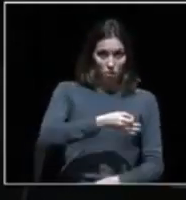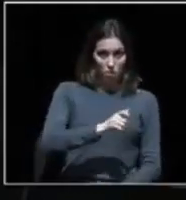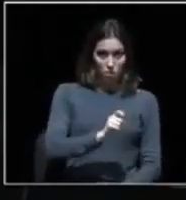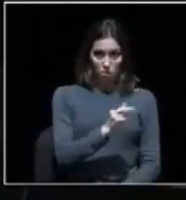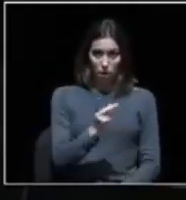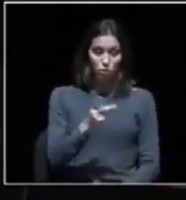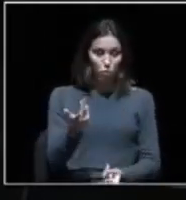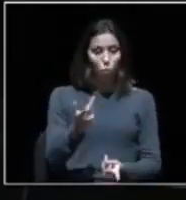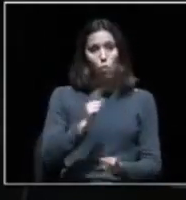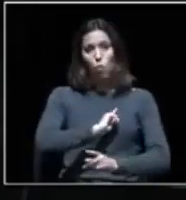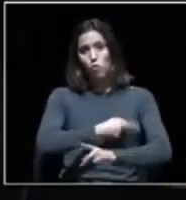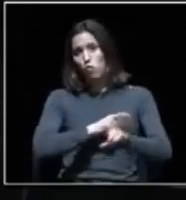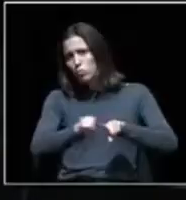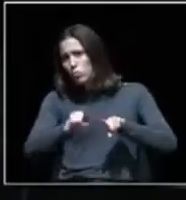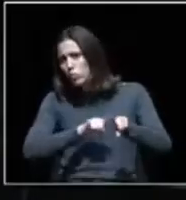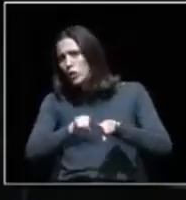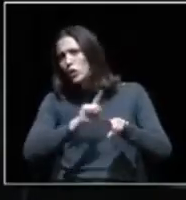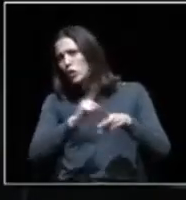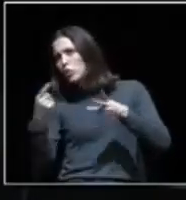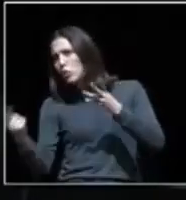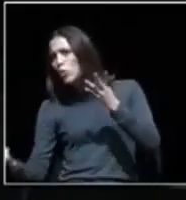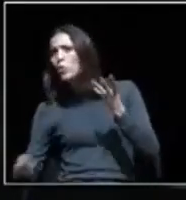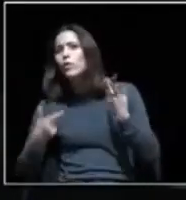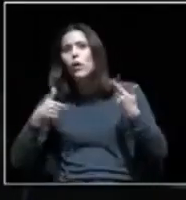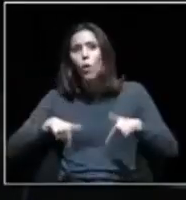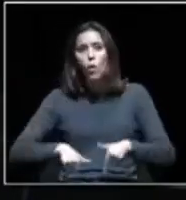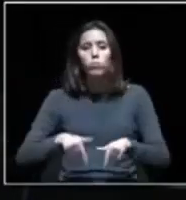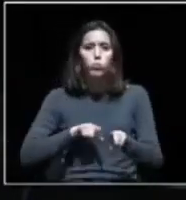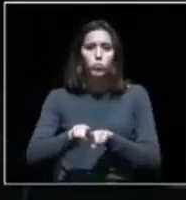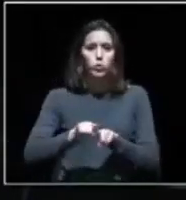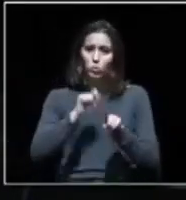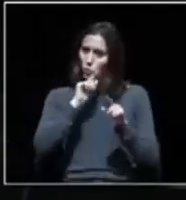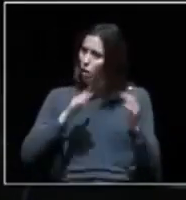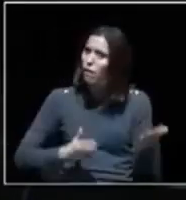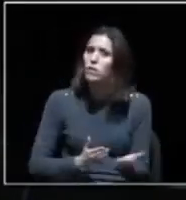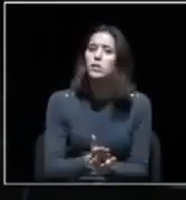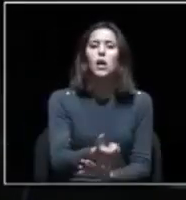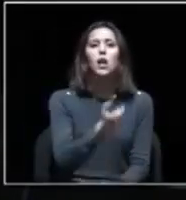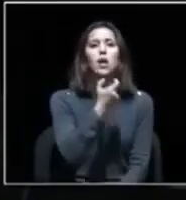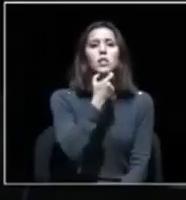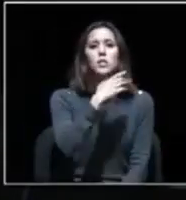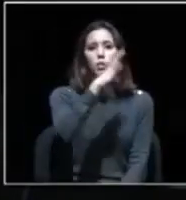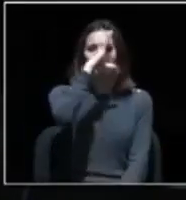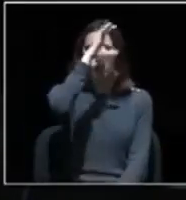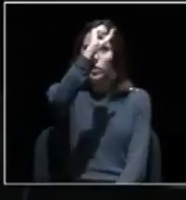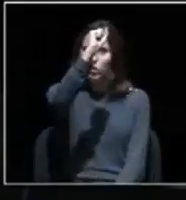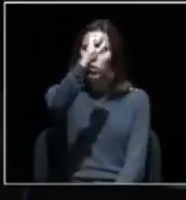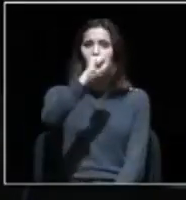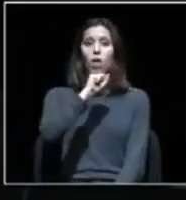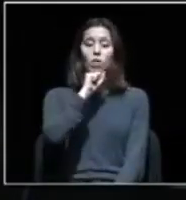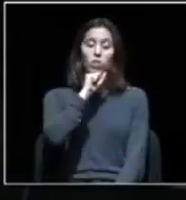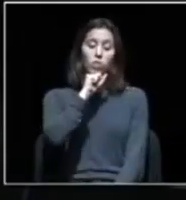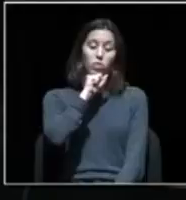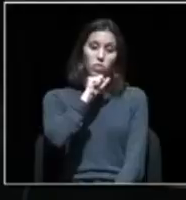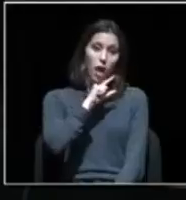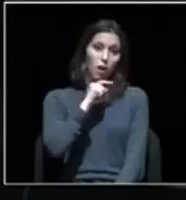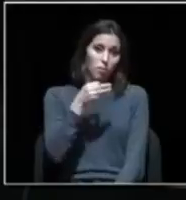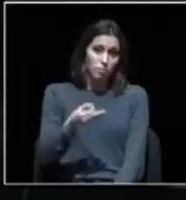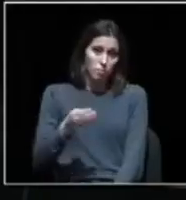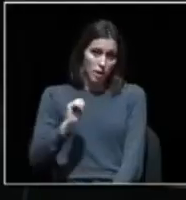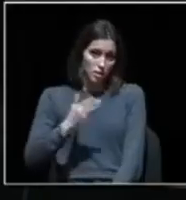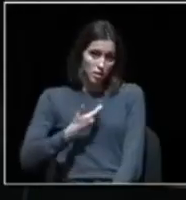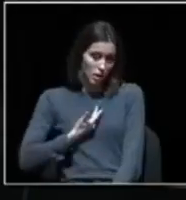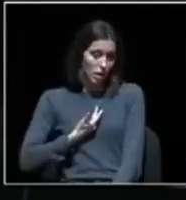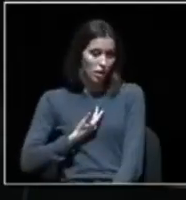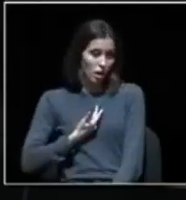parte da atual solução governativa, é possível avançar, mas sempre que o Governo se entende com a direita, nomeadamente com o PSD, que